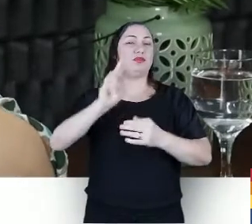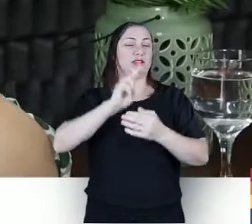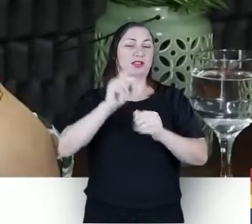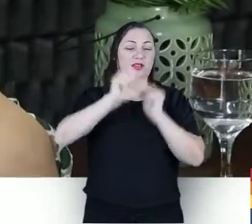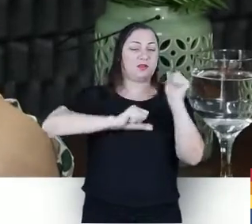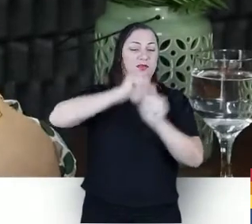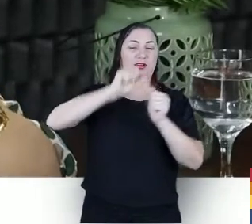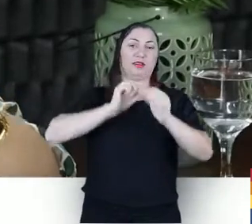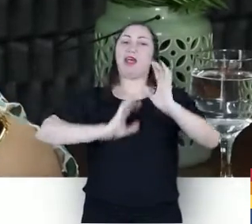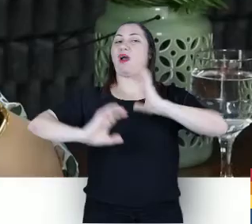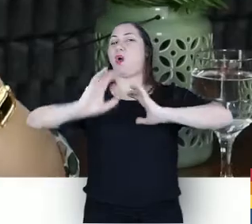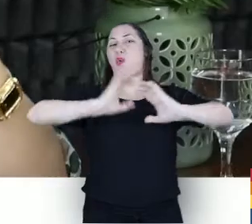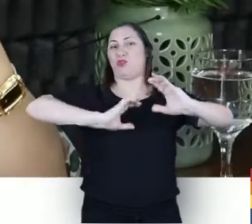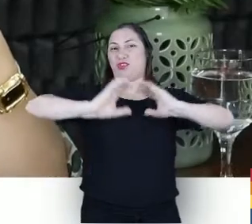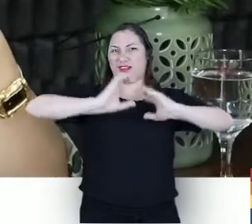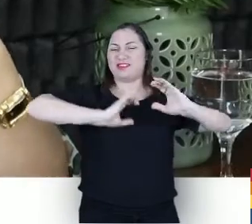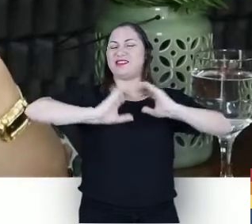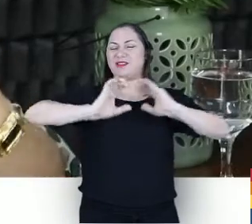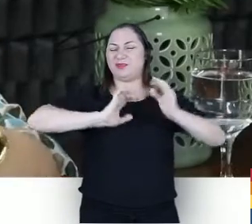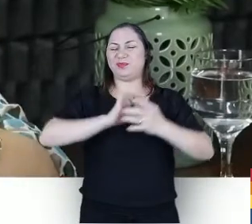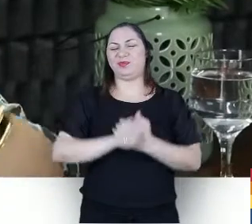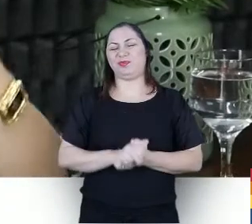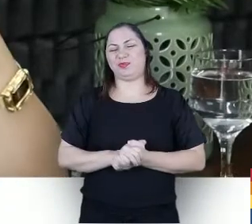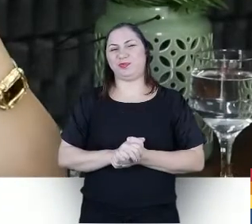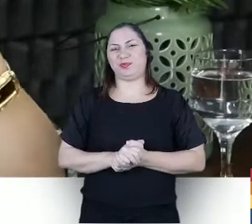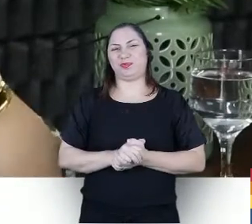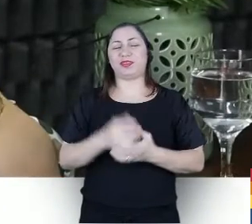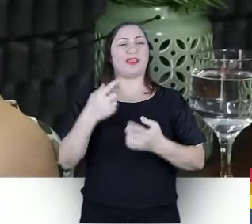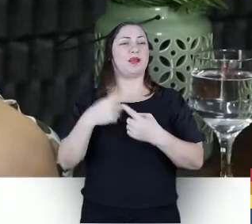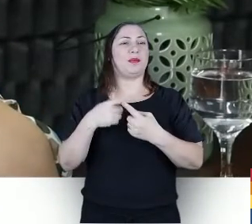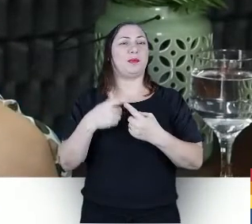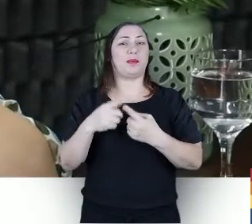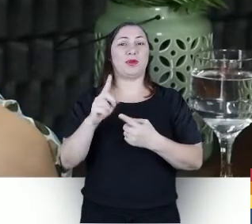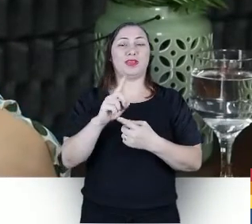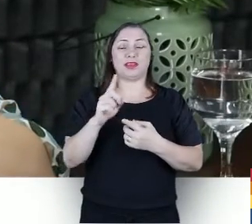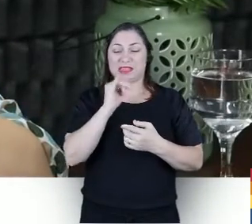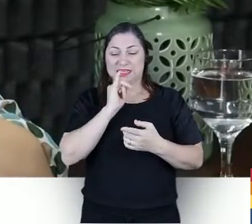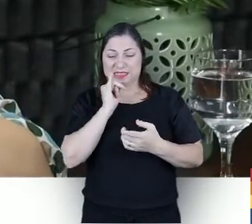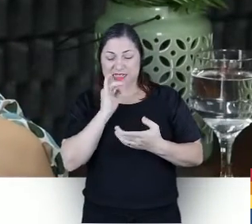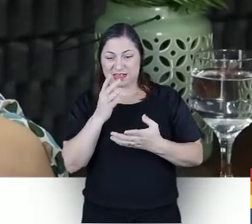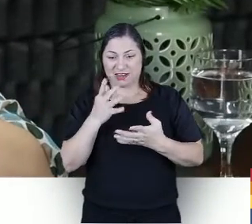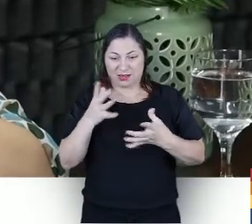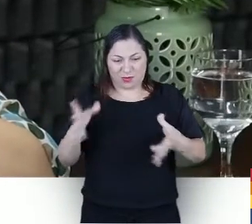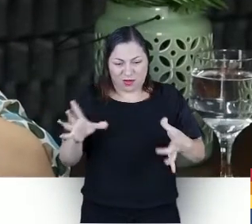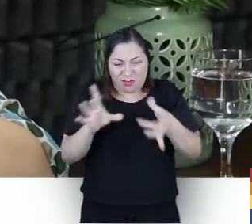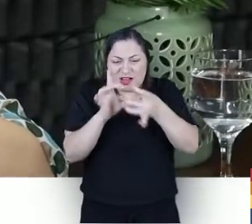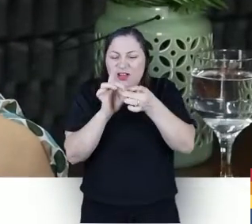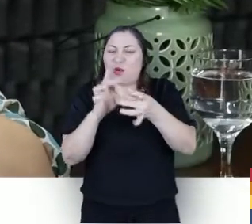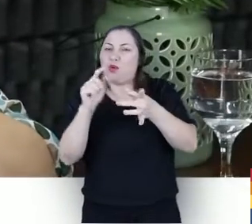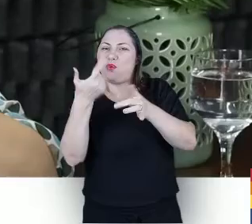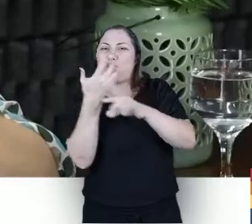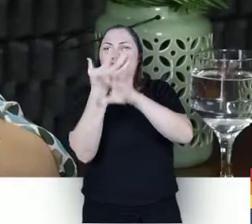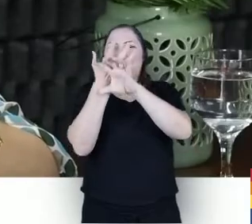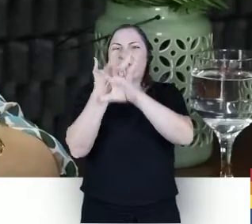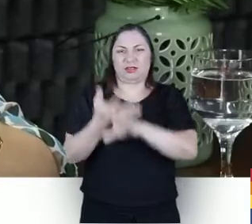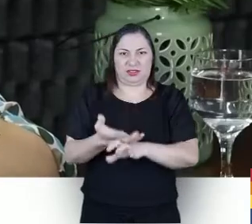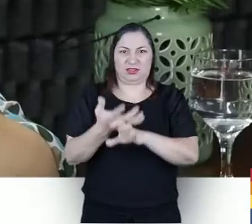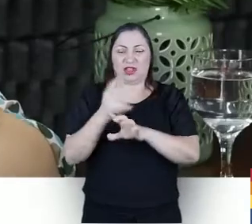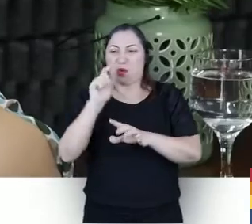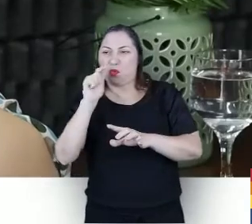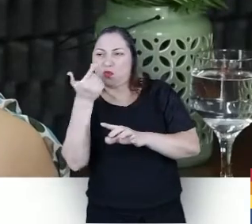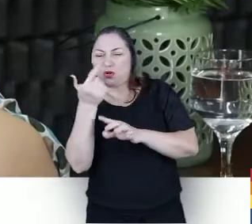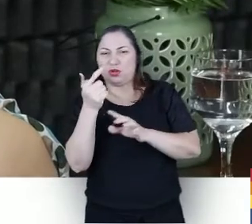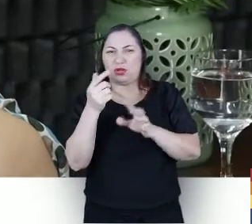mesmo, a língua que nos move, que é nosso conhecimento, que é nossa ferramenta de mudança. A língua é